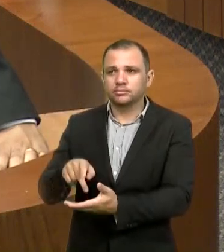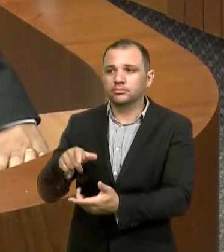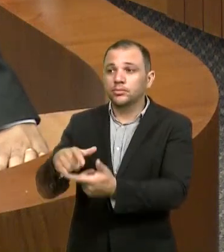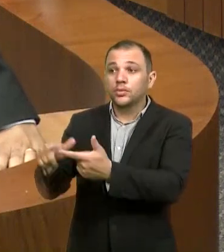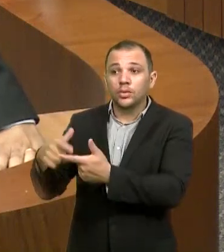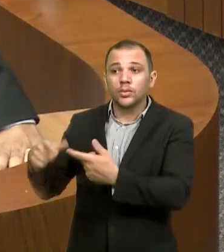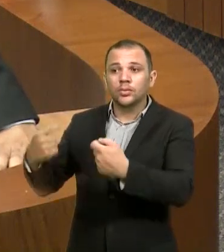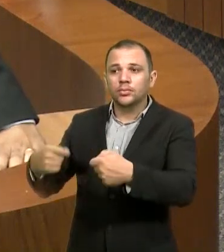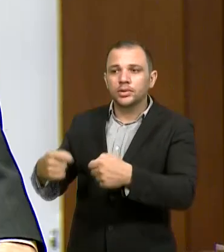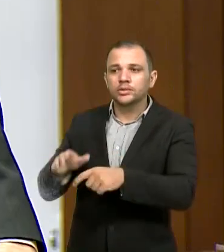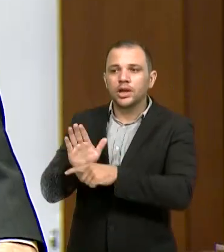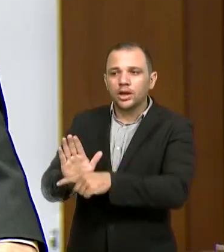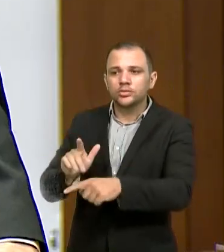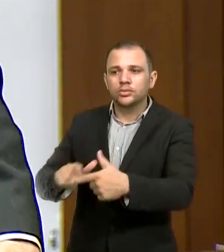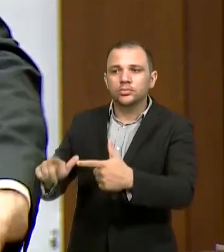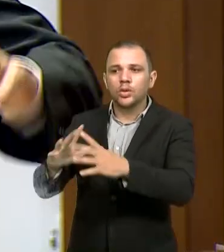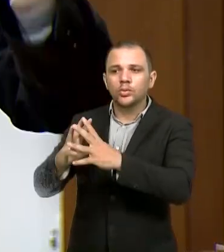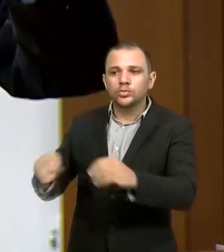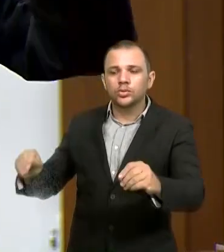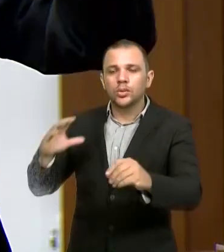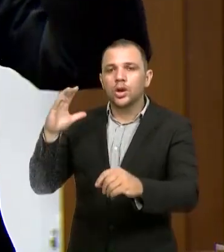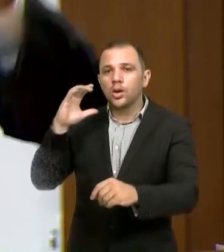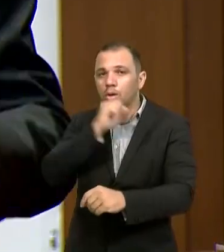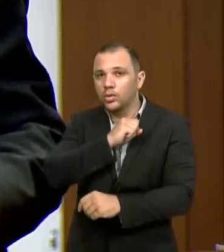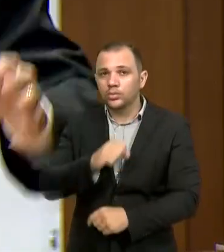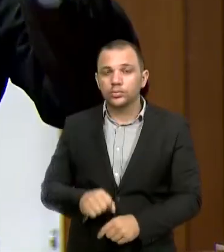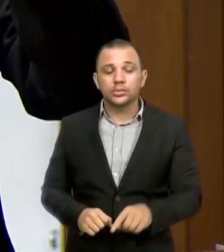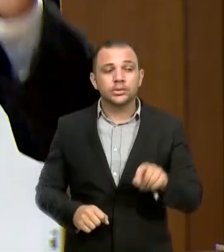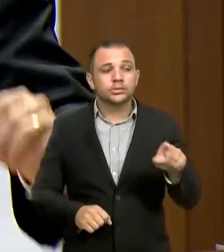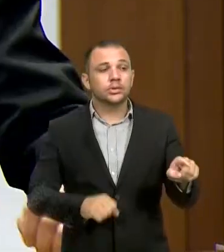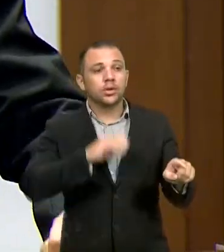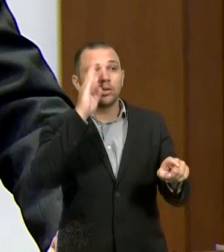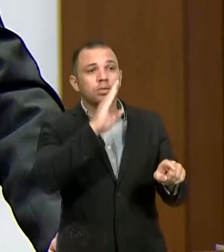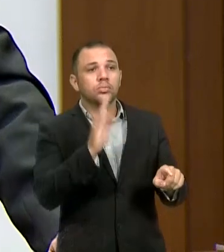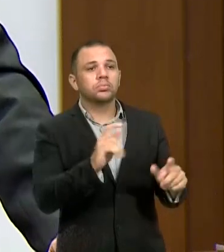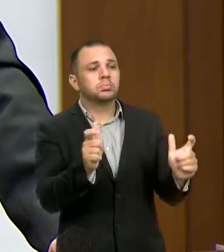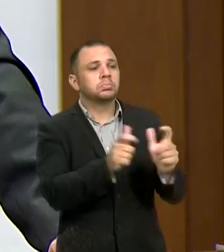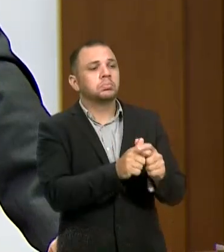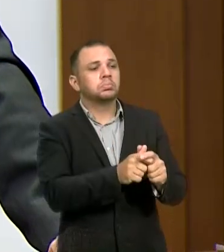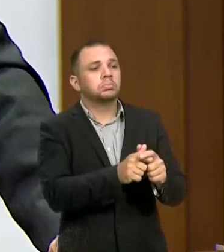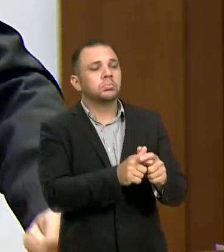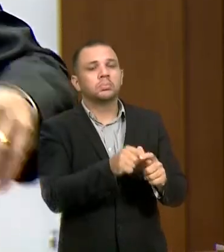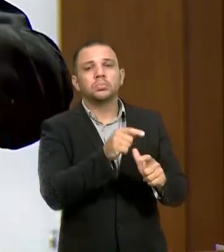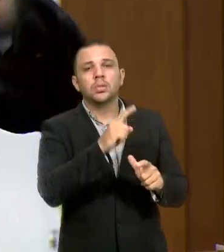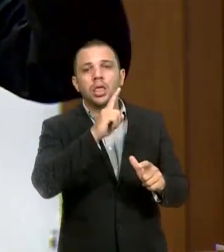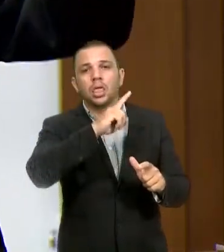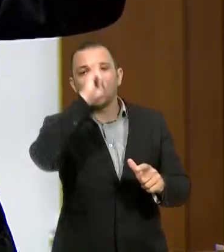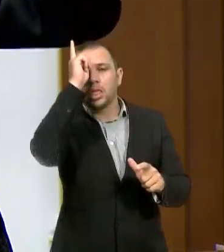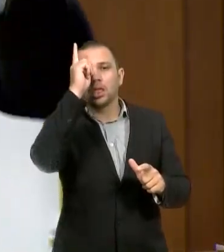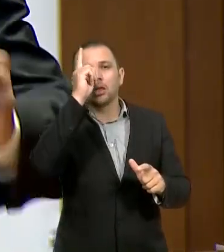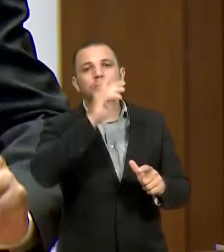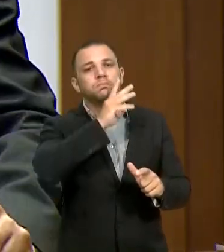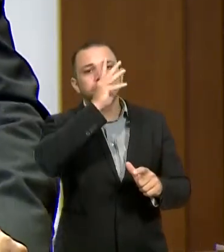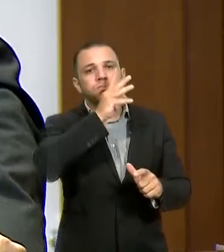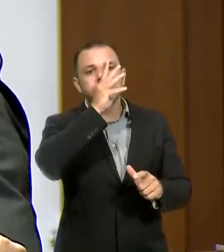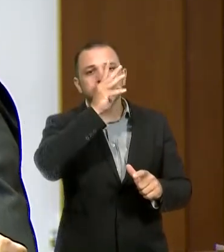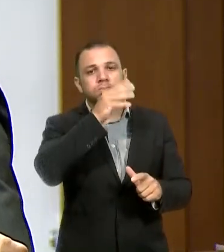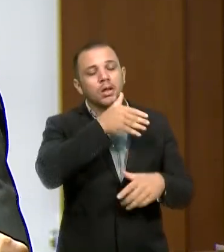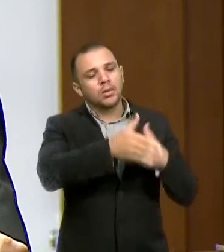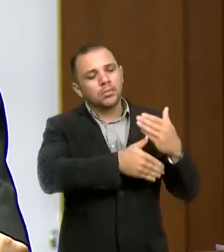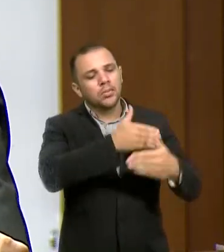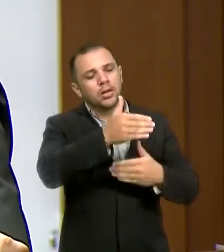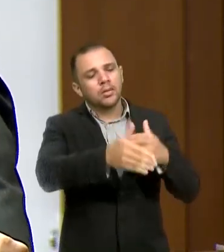solução imediata, e um Brasil que é minúsculo, que é inventado, que aos poucos vai perdendo